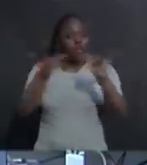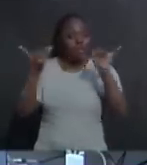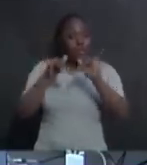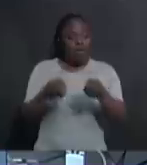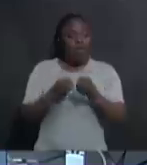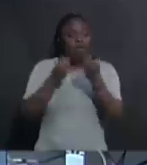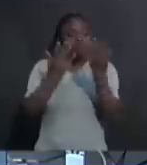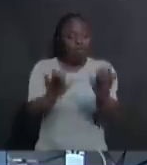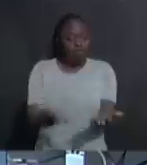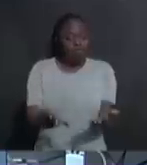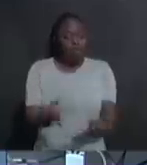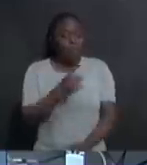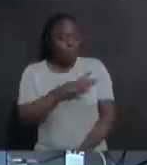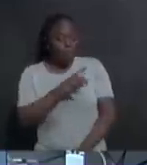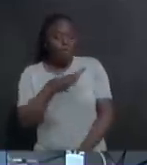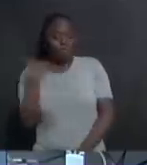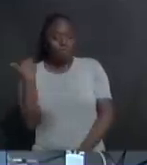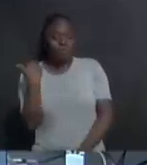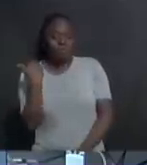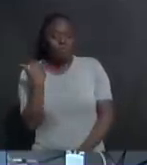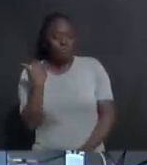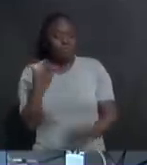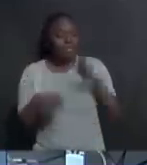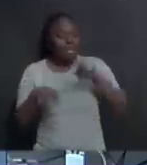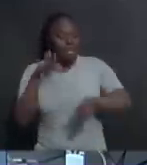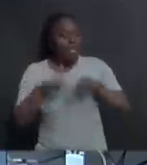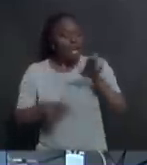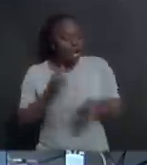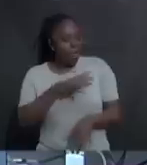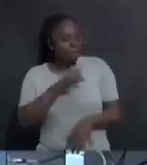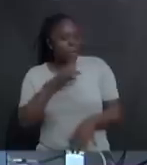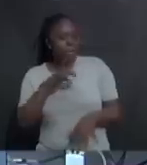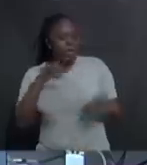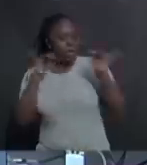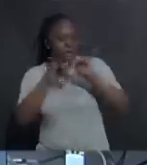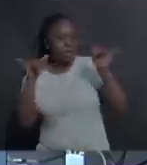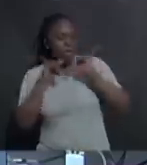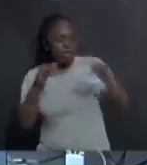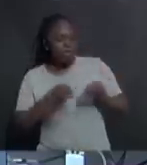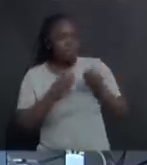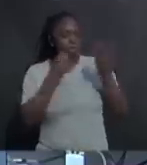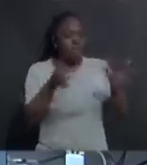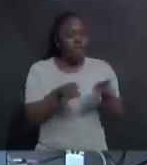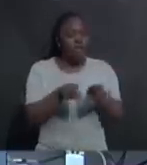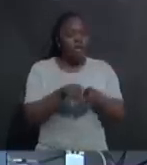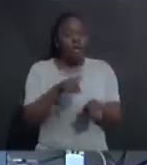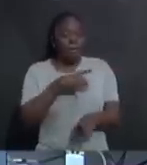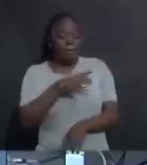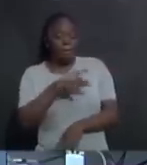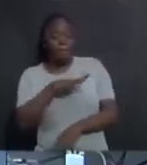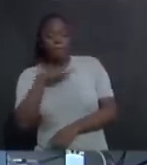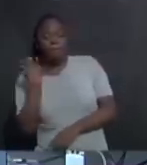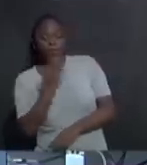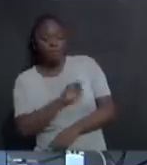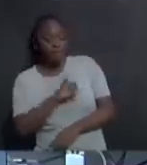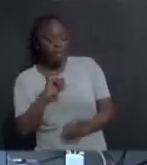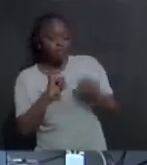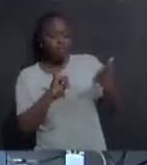medo de morrer. A gente tem medo de entregar o recado, que é muito pecador, e tem medo de morrer se não entregar.